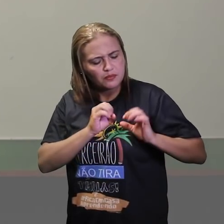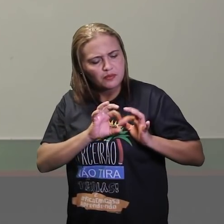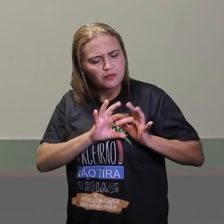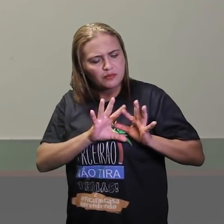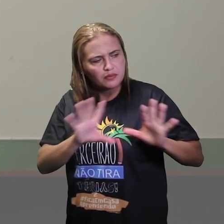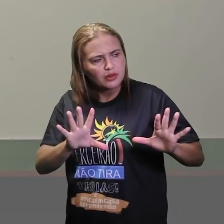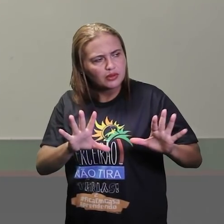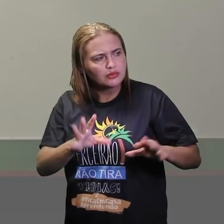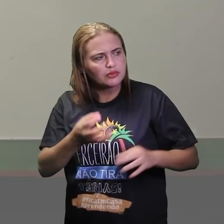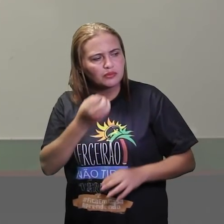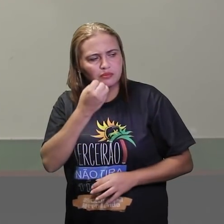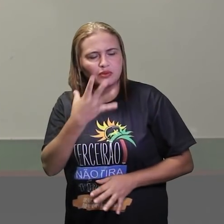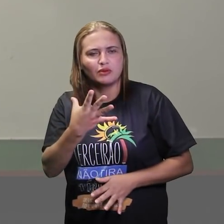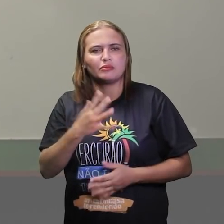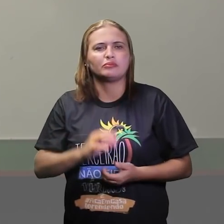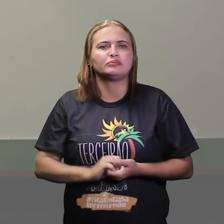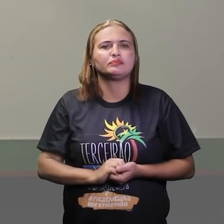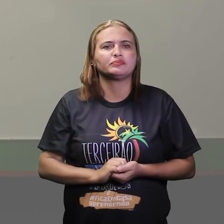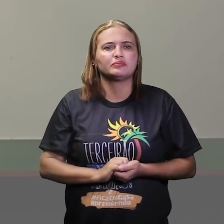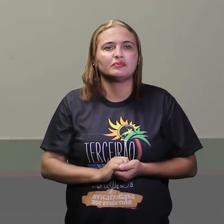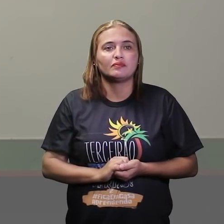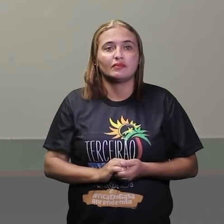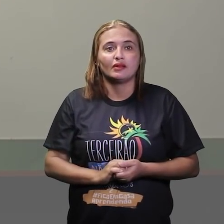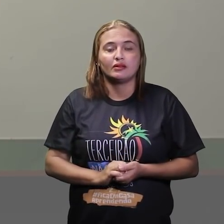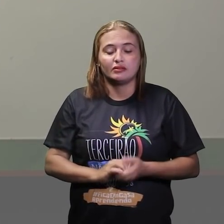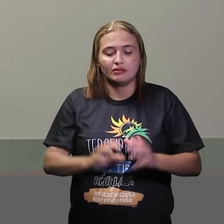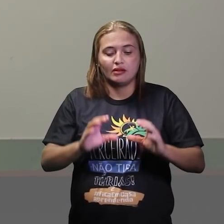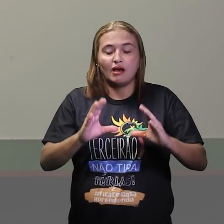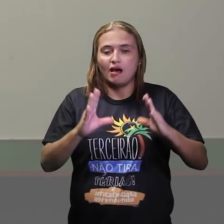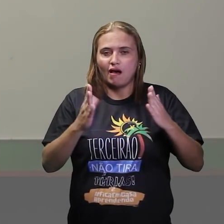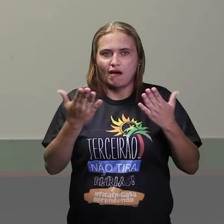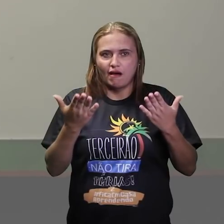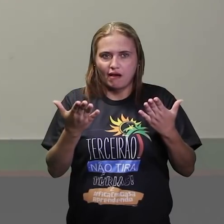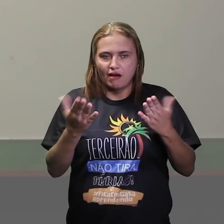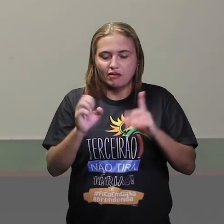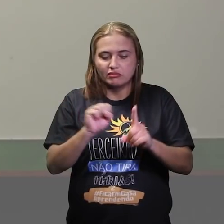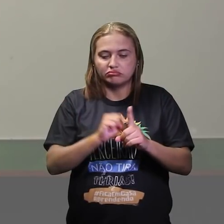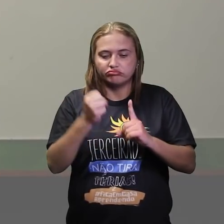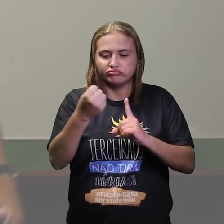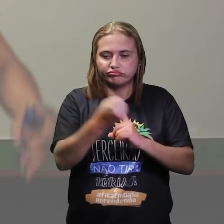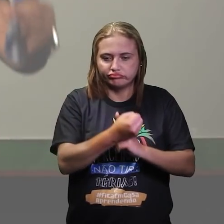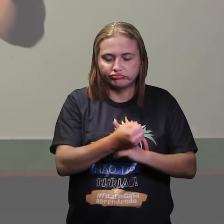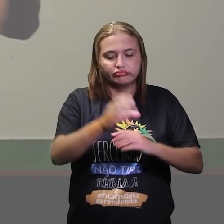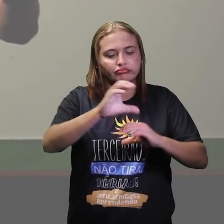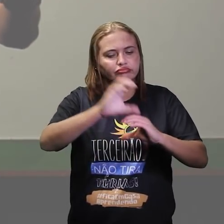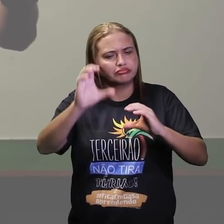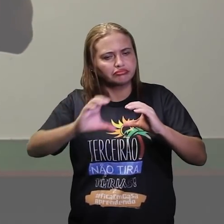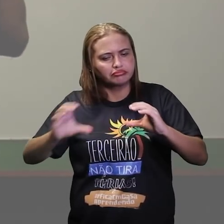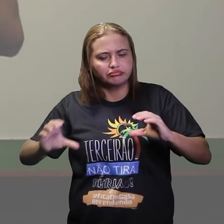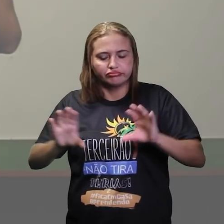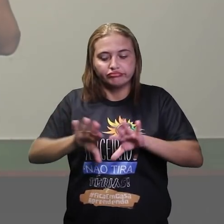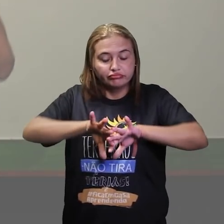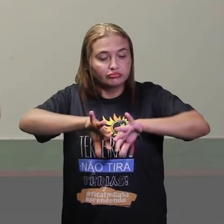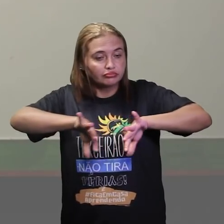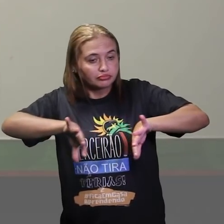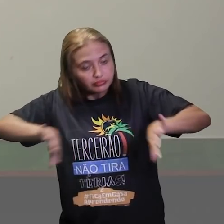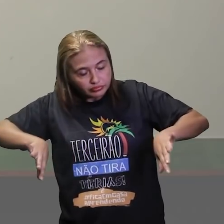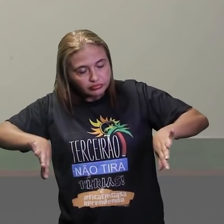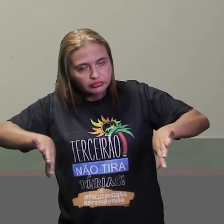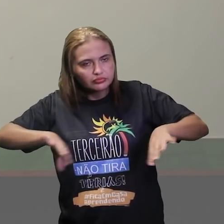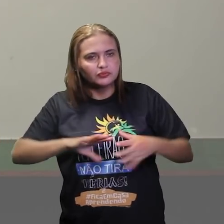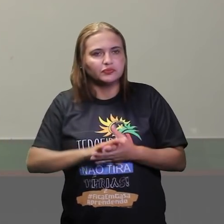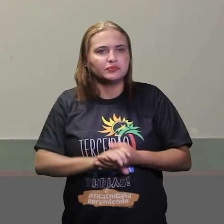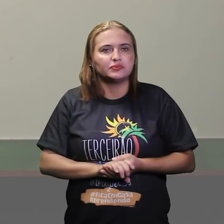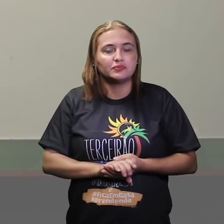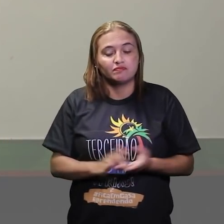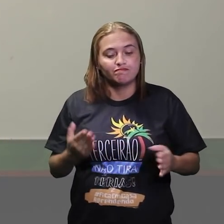está longe da sociedade civil, certo? Então, olha só. Quando a gente entra no estágio